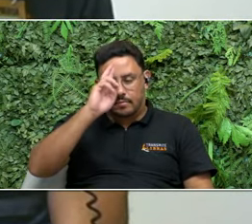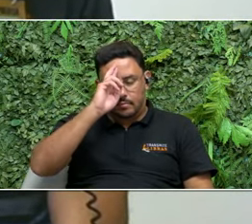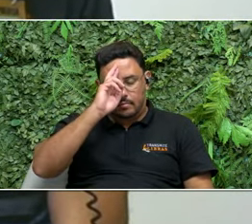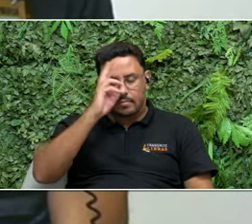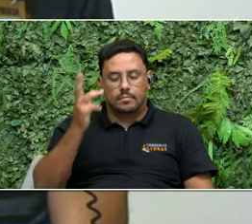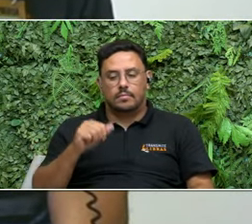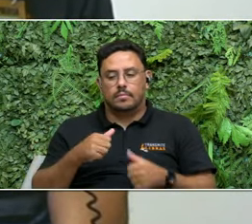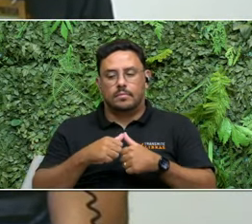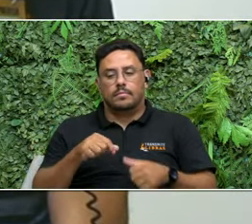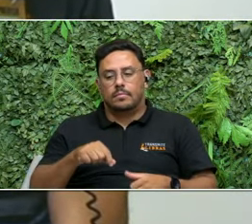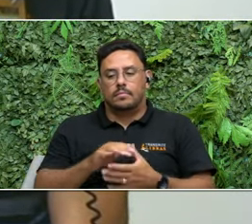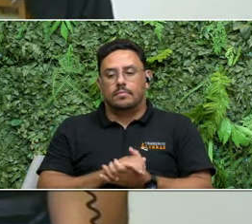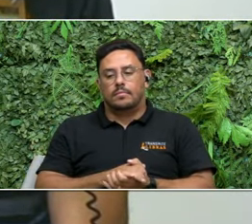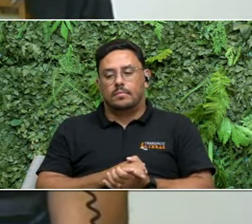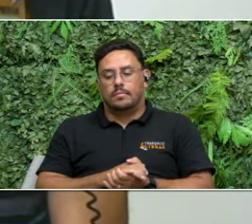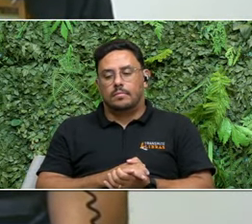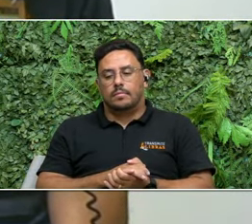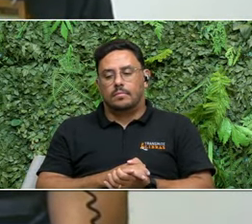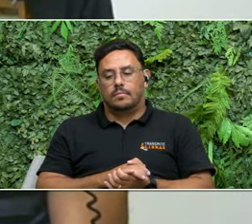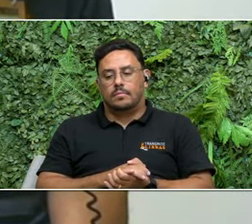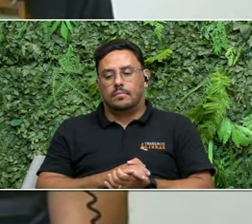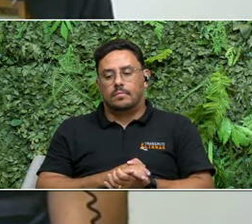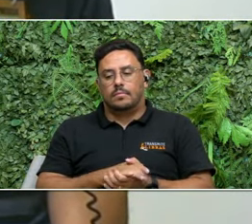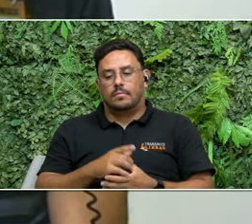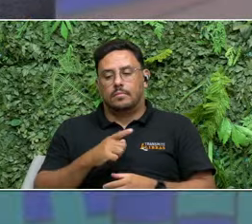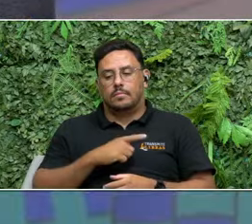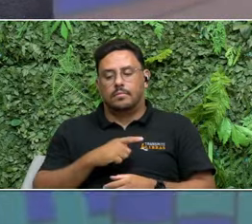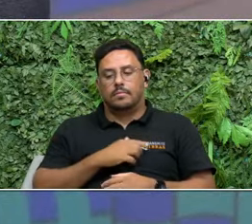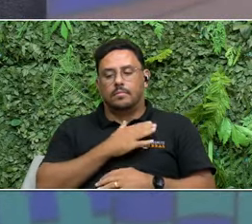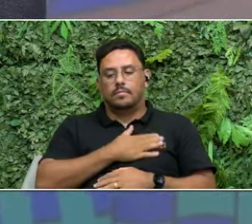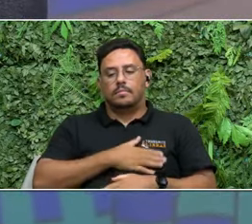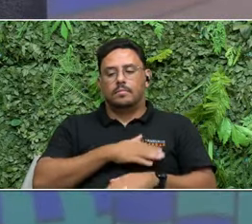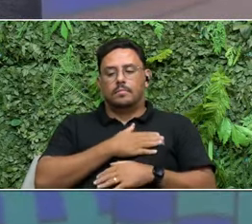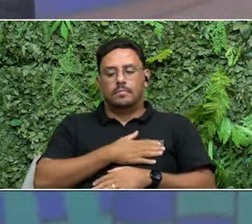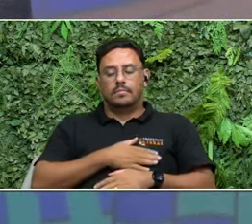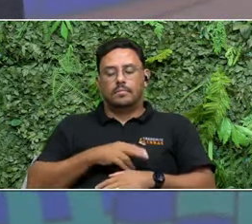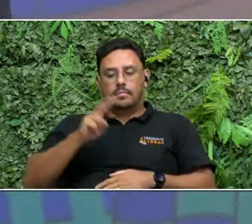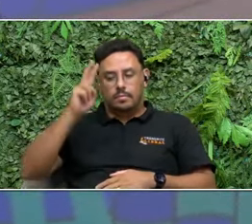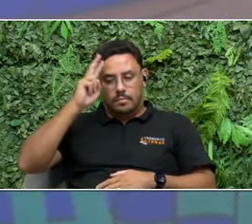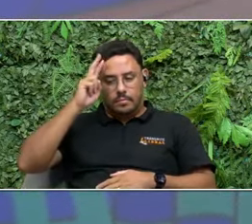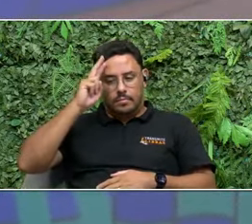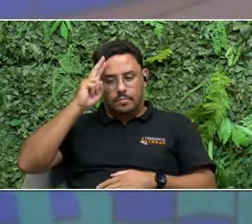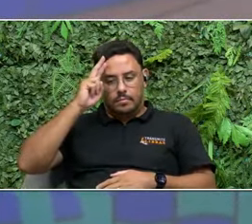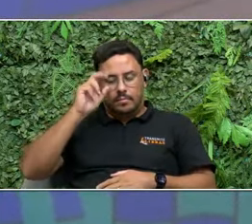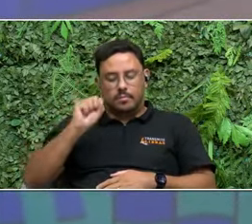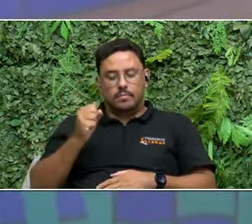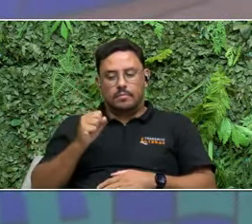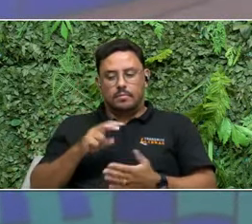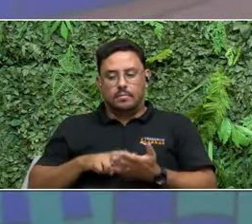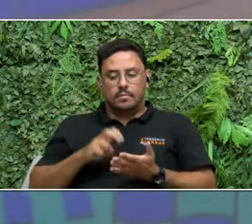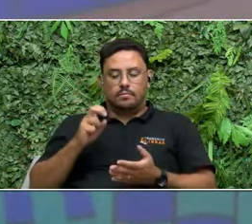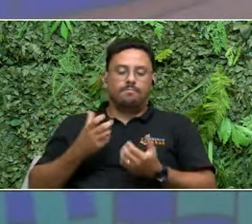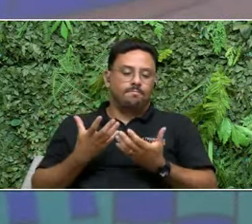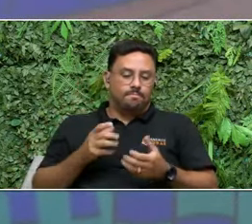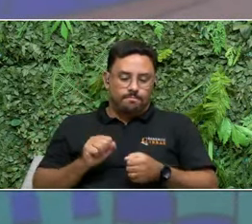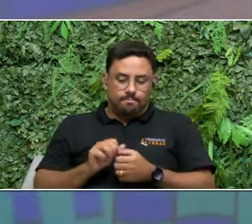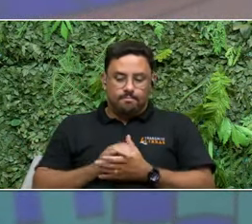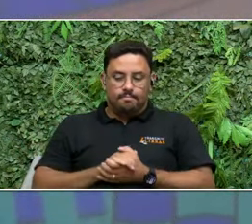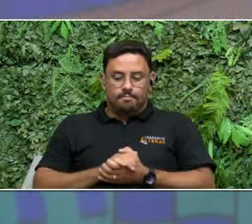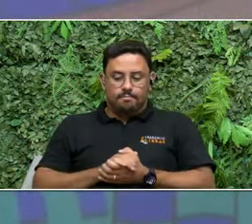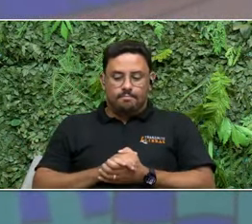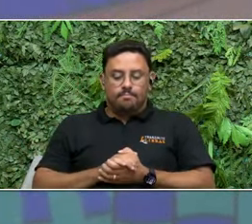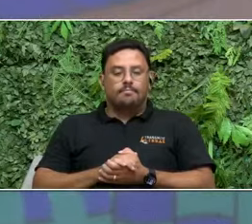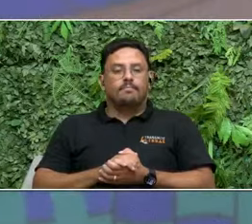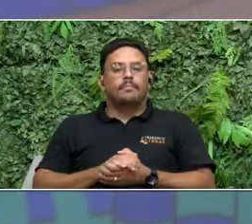meia-noite para ficar aqui gente tem a gente tem até segunda-feira 8 horas da manhã na teoria se quiser mas